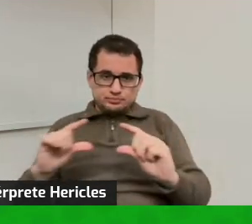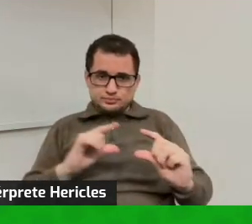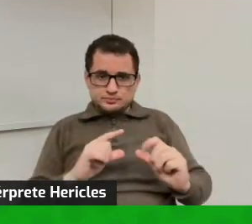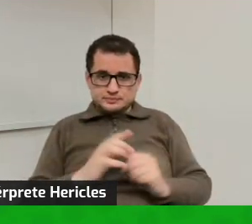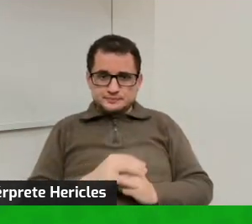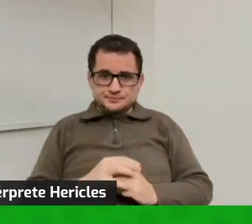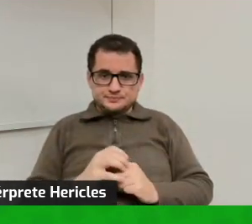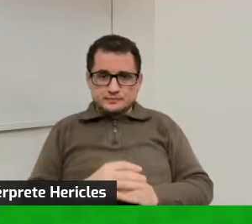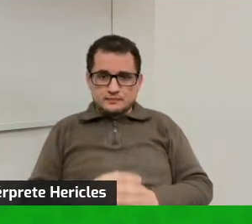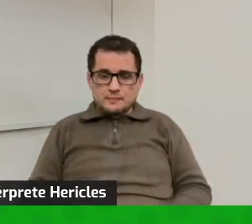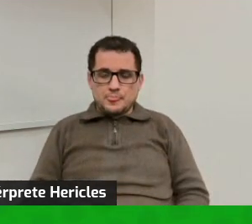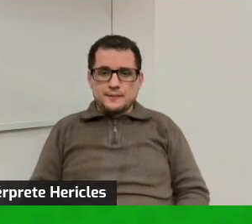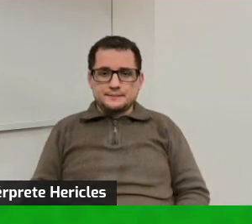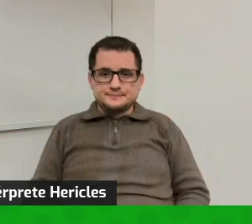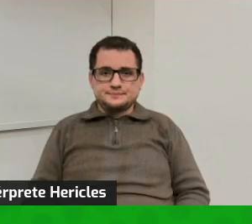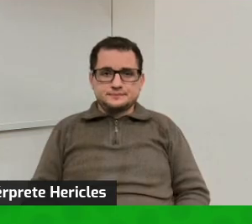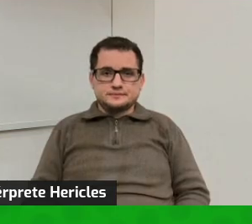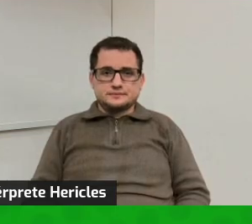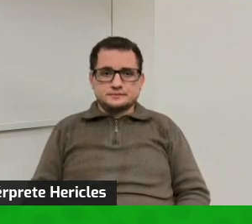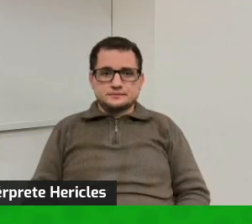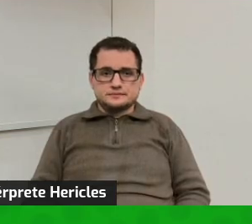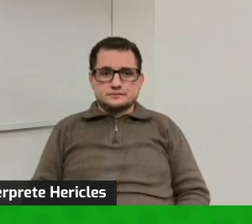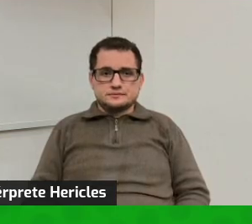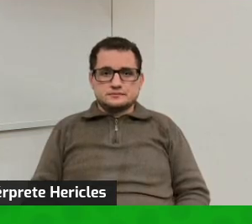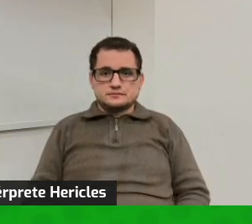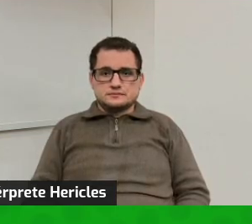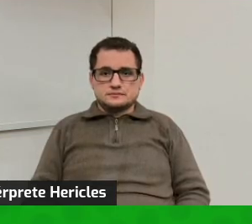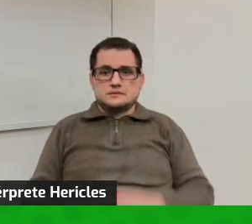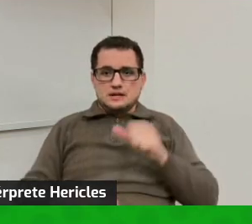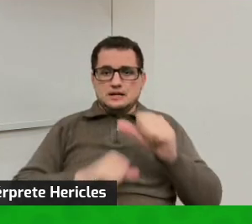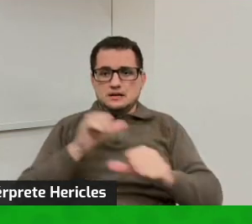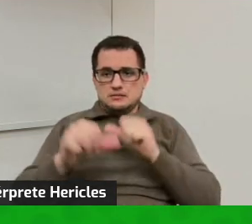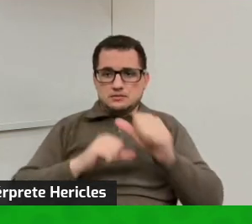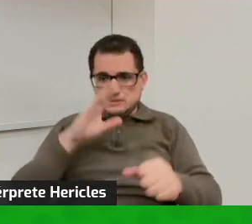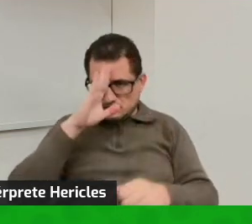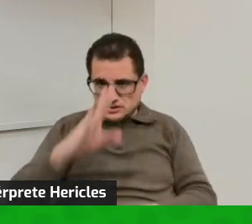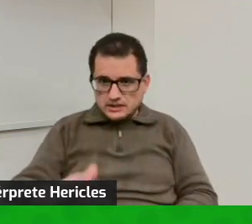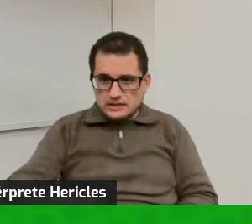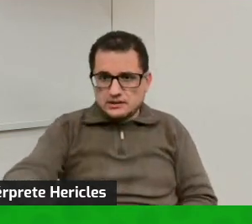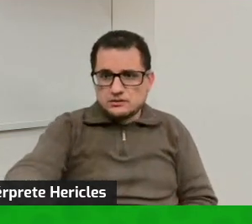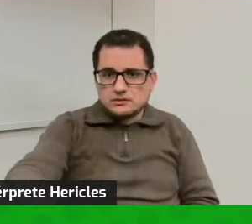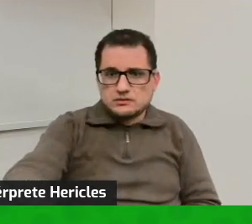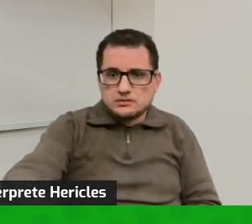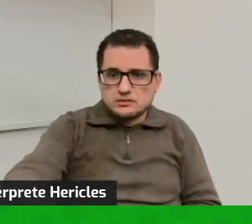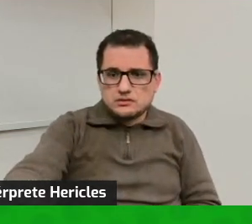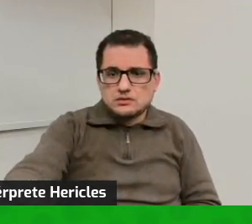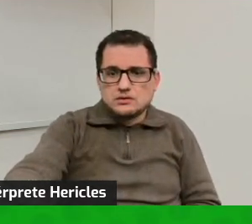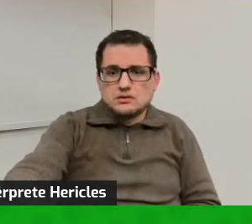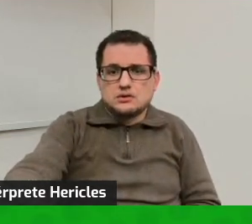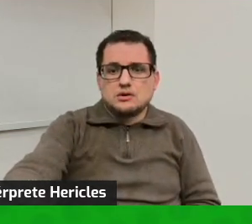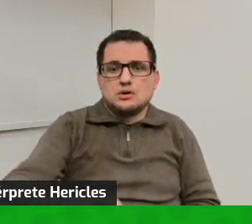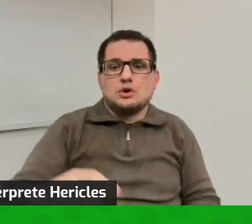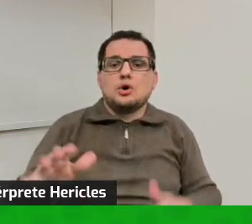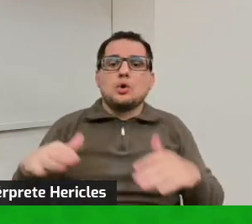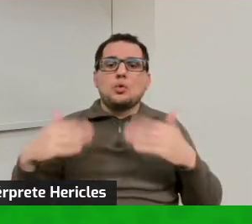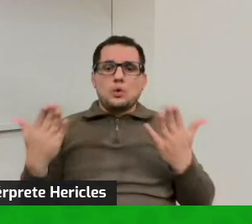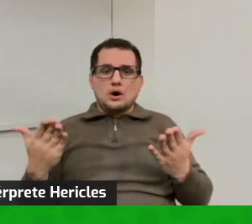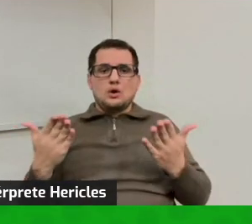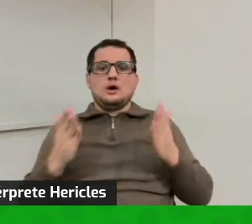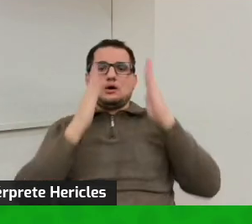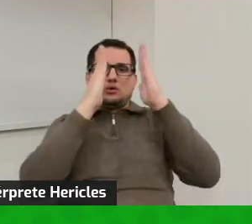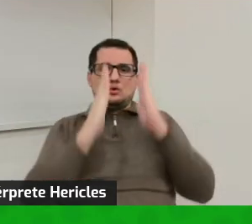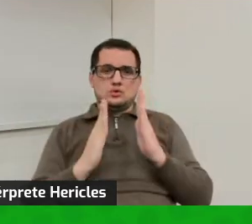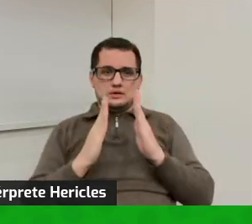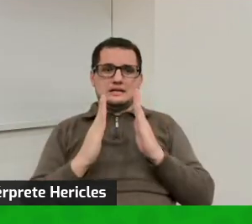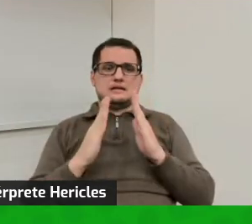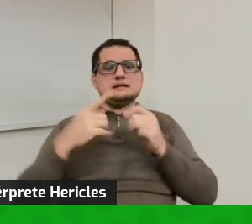diante. Ele troca automaticamente, né? Ele busca lá na planilha qual que é a coluna de cidade, coloca como cidade, busca a coluna